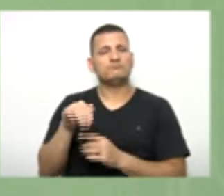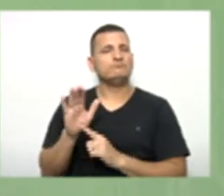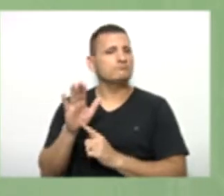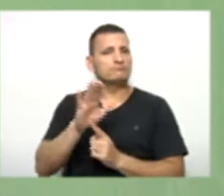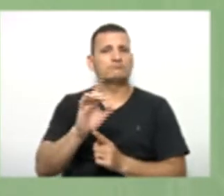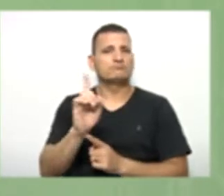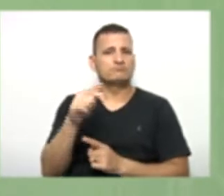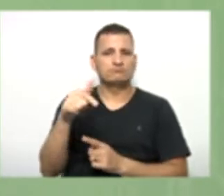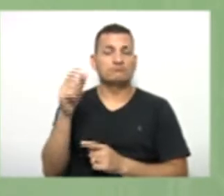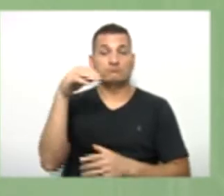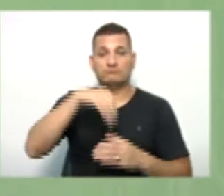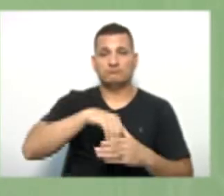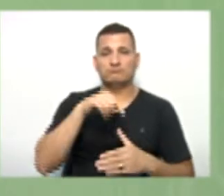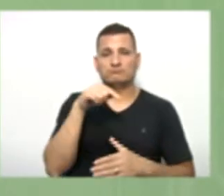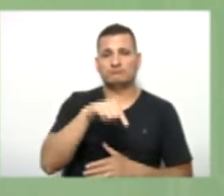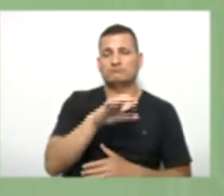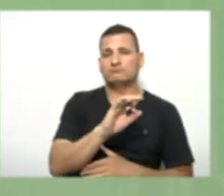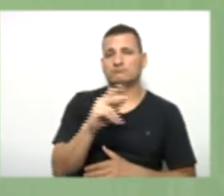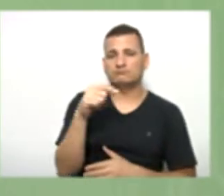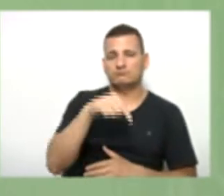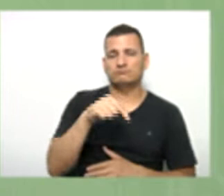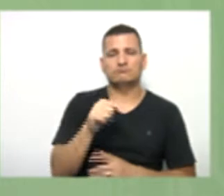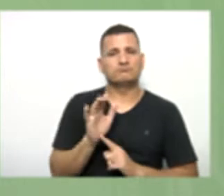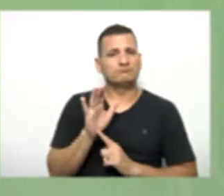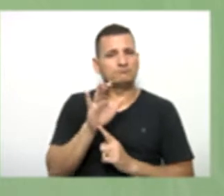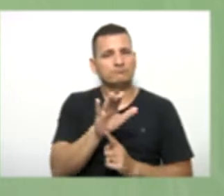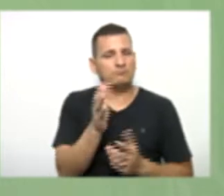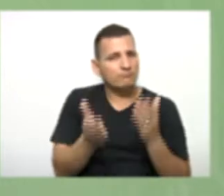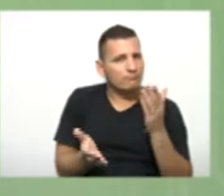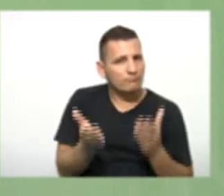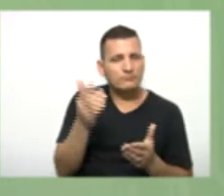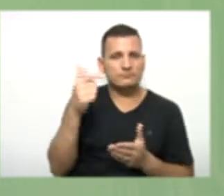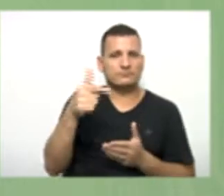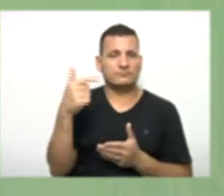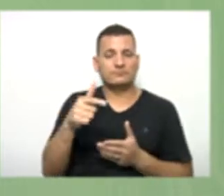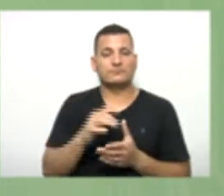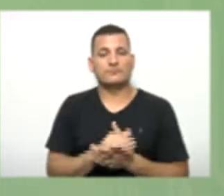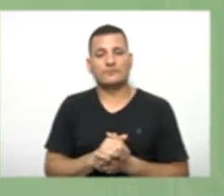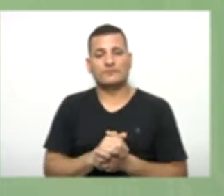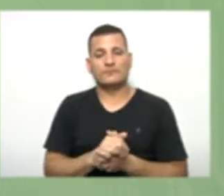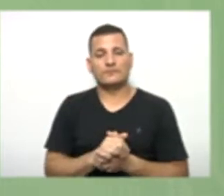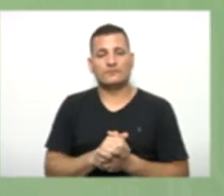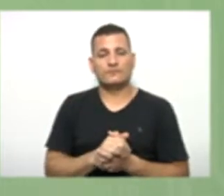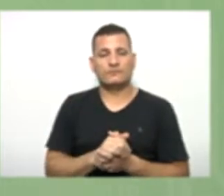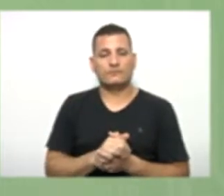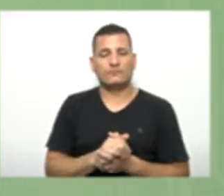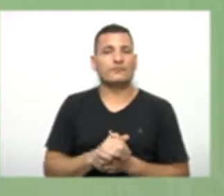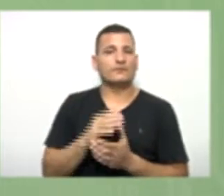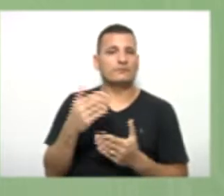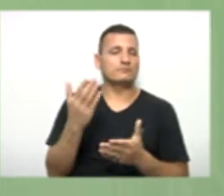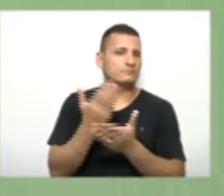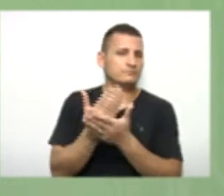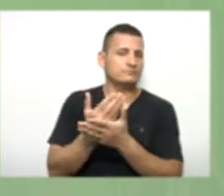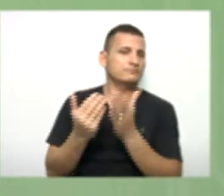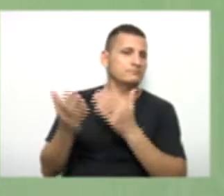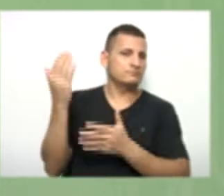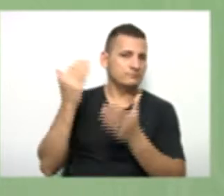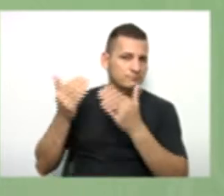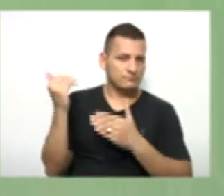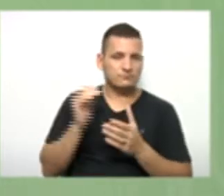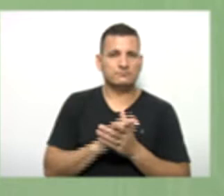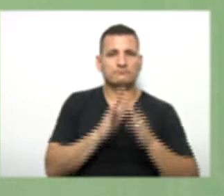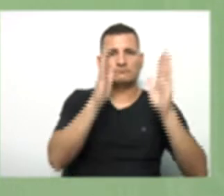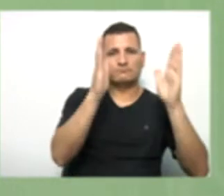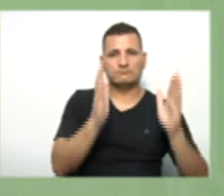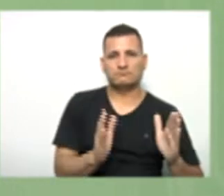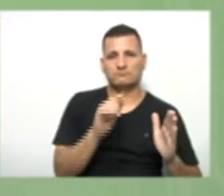no balanço patrimonial. Então, nós vimos, quando eu agrupei as contas na aula anterior, agrupei as